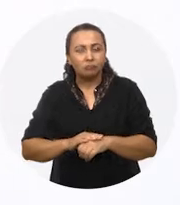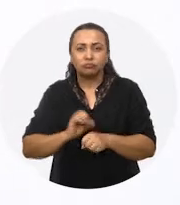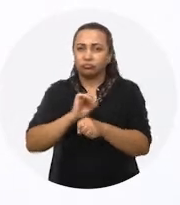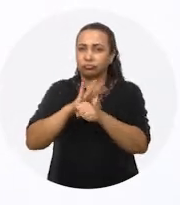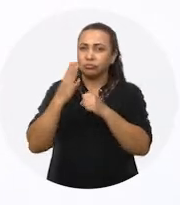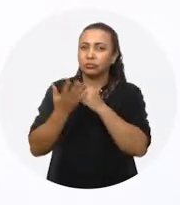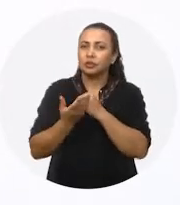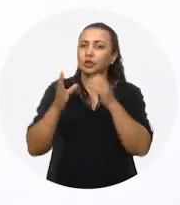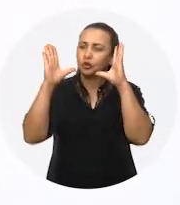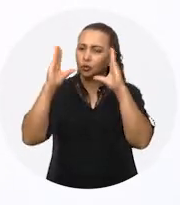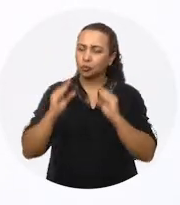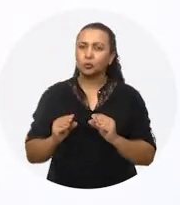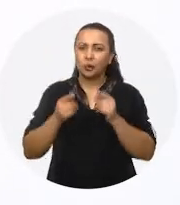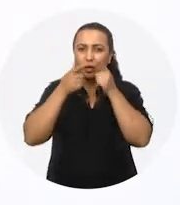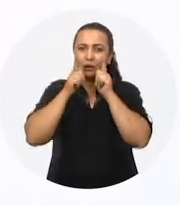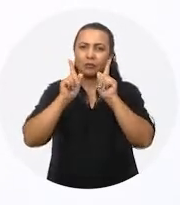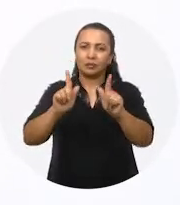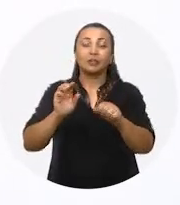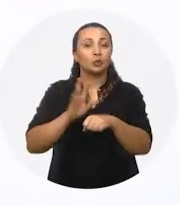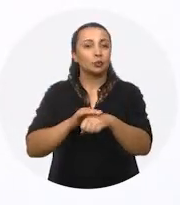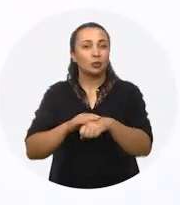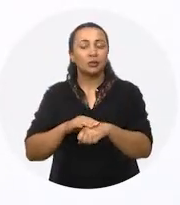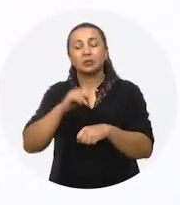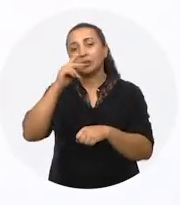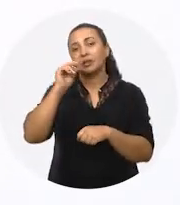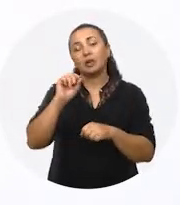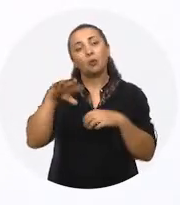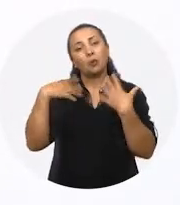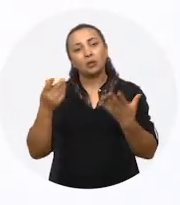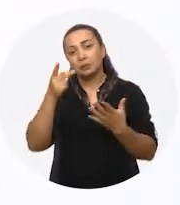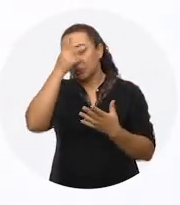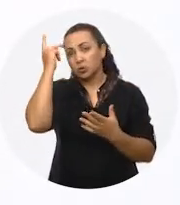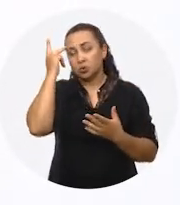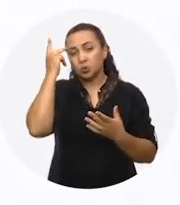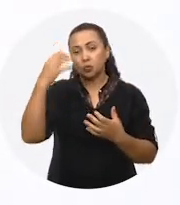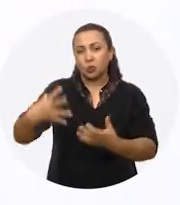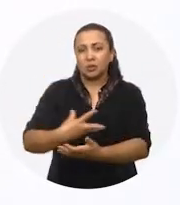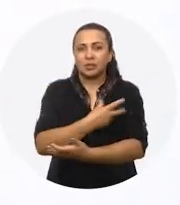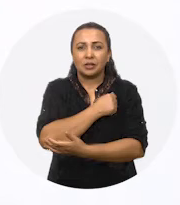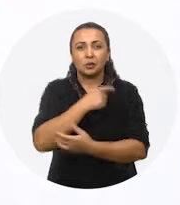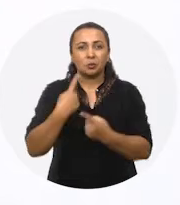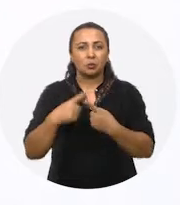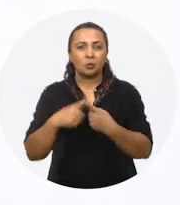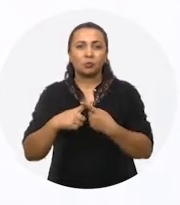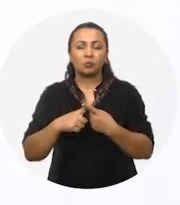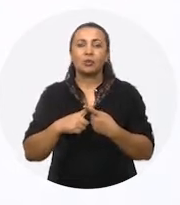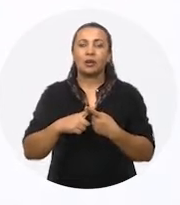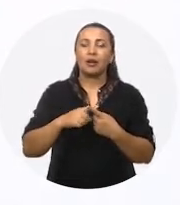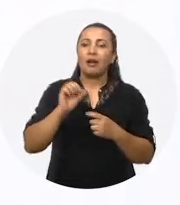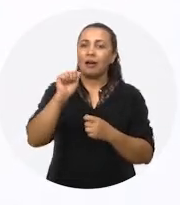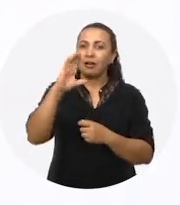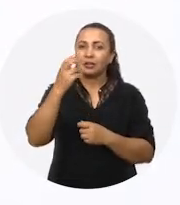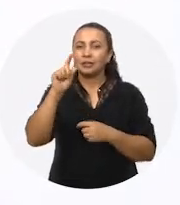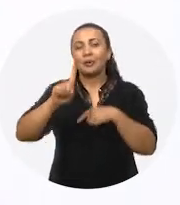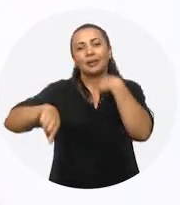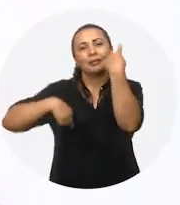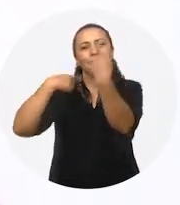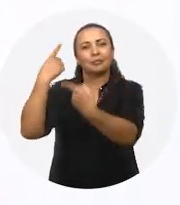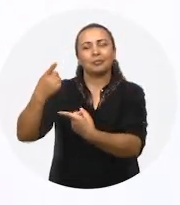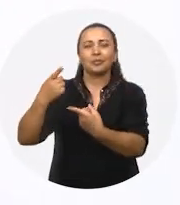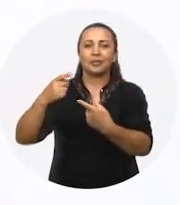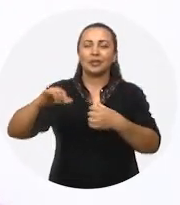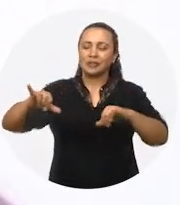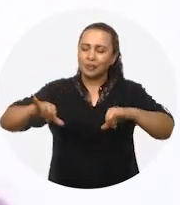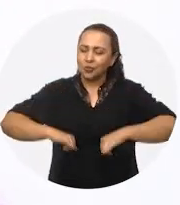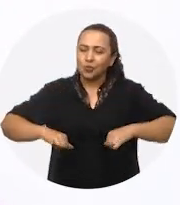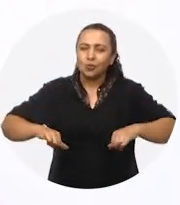reduzir a severidade da doença, uma vez que a pessoa está infectada. Porque a ação dela, ela é depois que a pessoa está